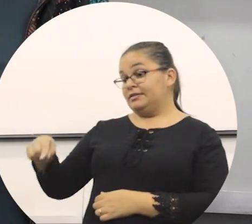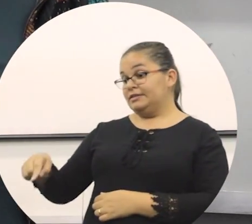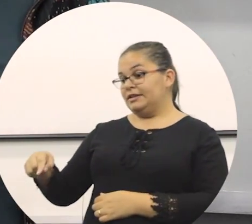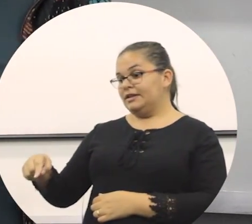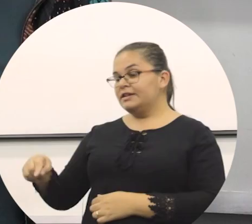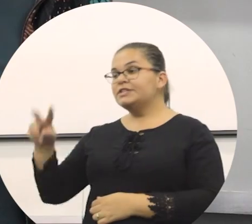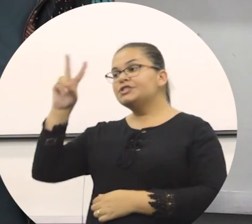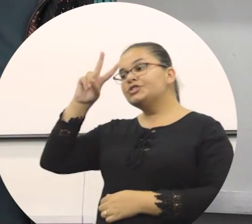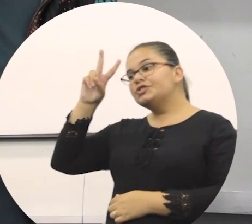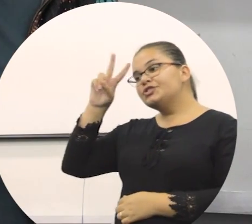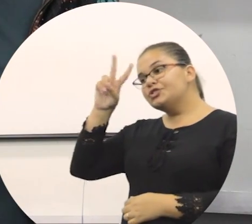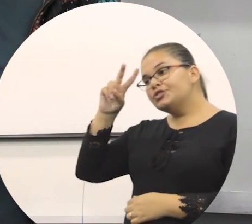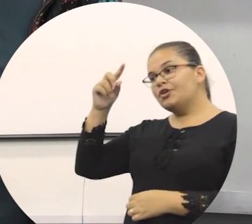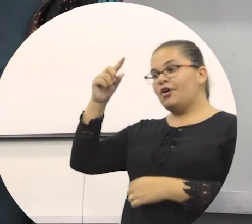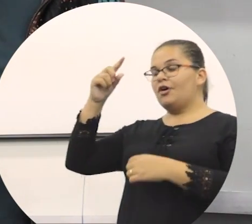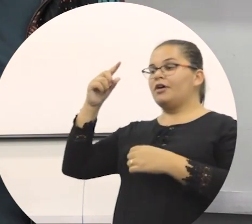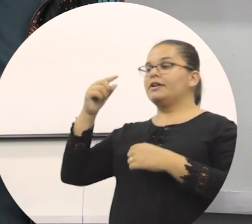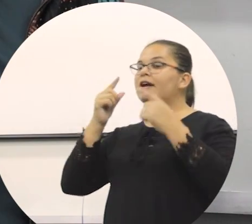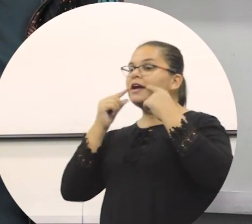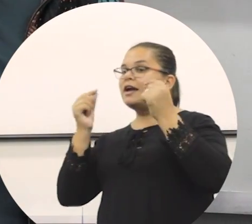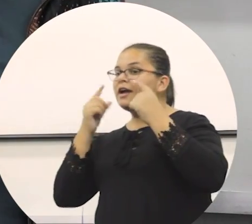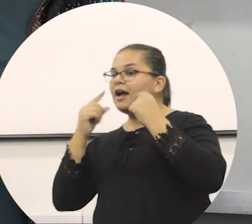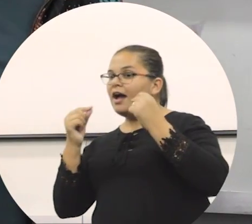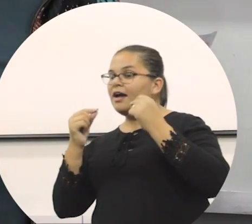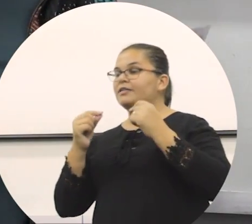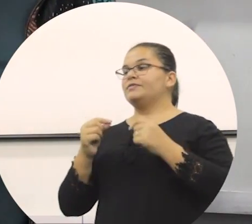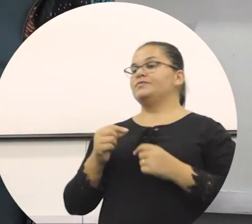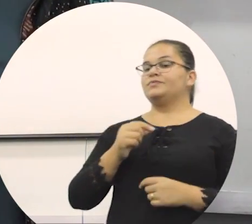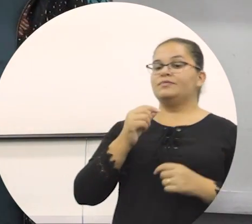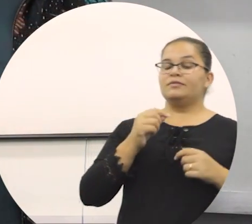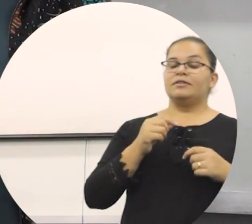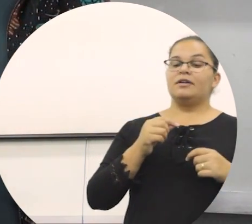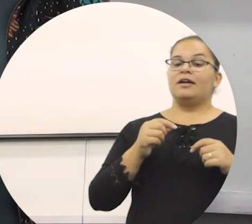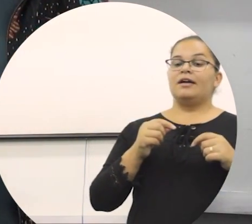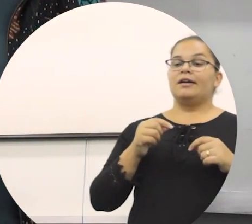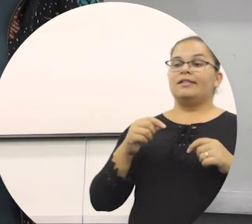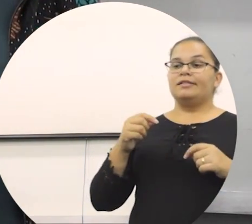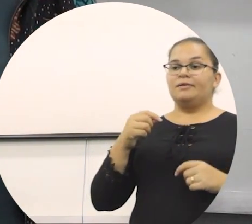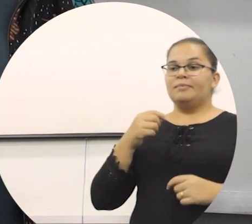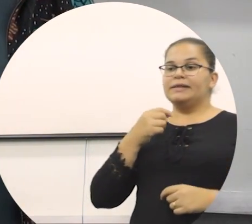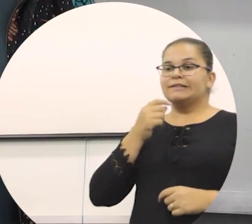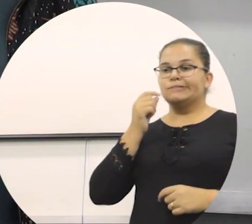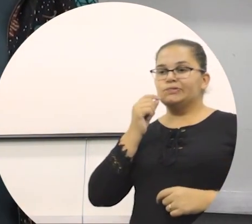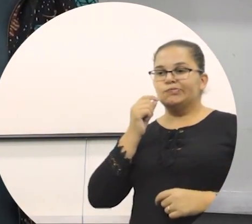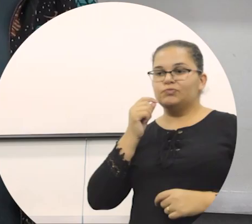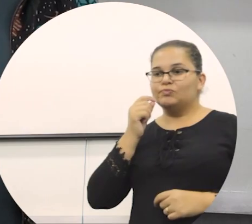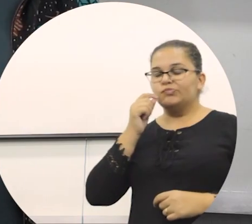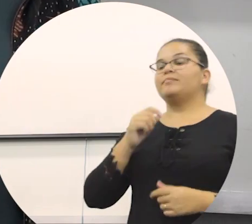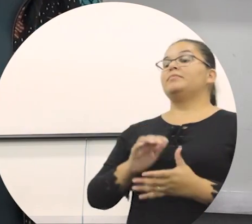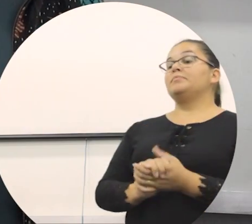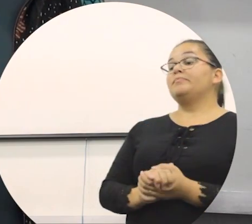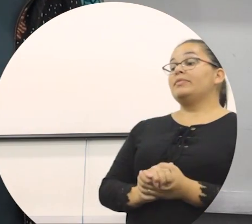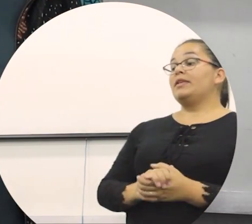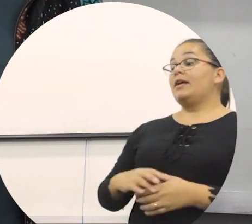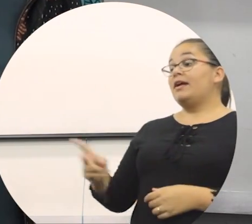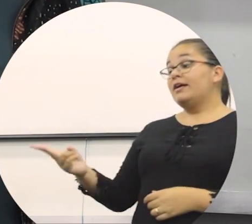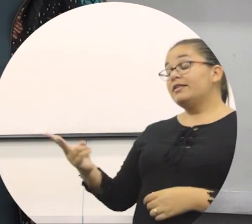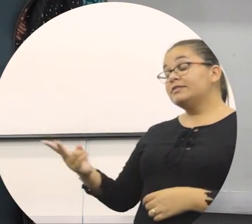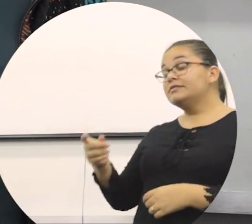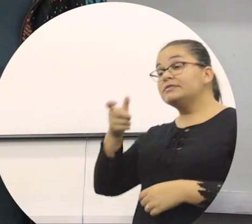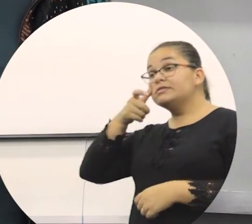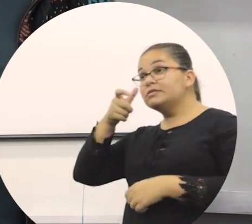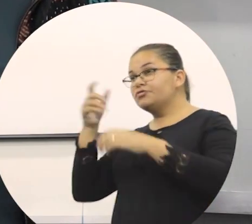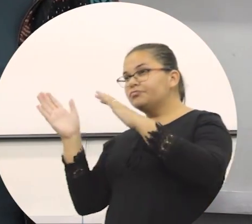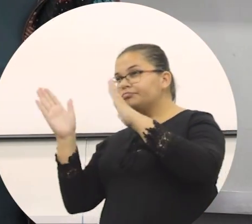e Jerry e eles tinham que recontar e eles eram filmados, né? E depois a gente tinha que analisar esse filme e o livro, ele